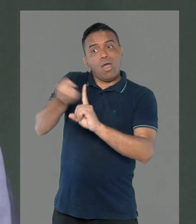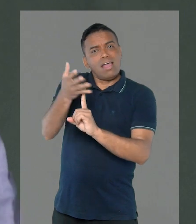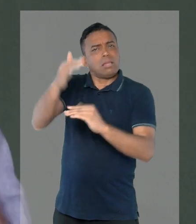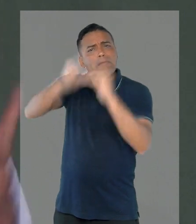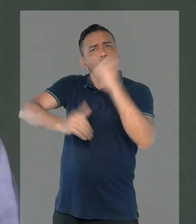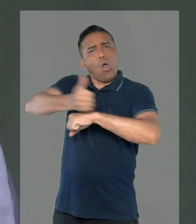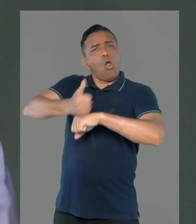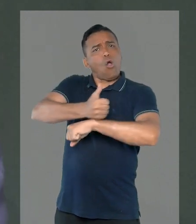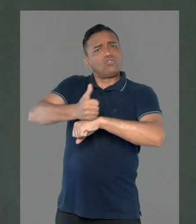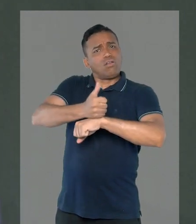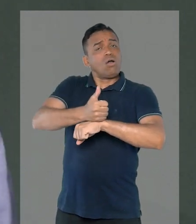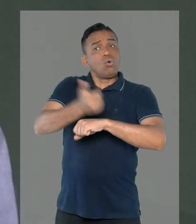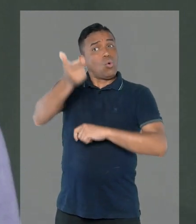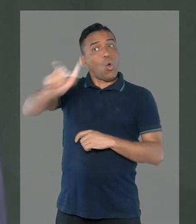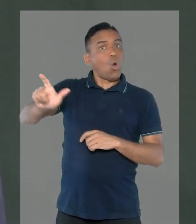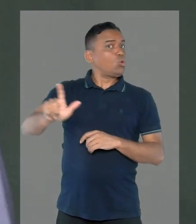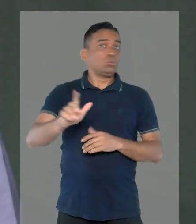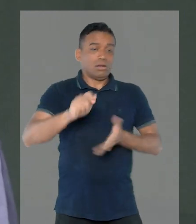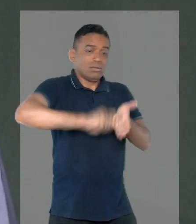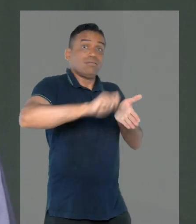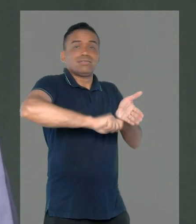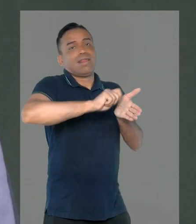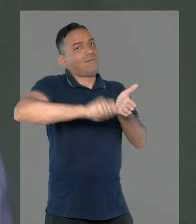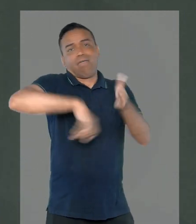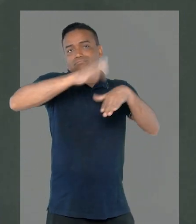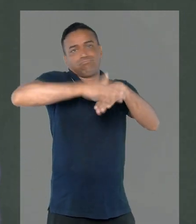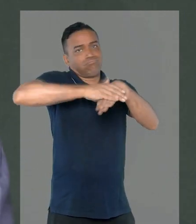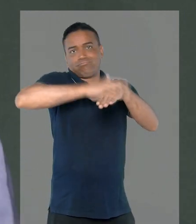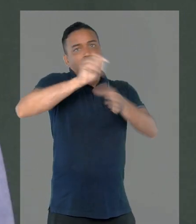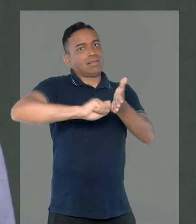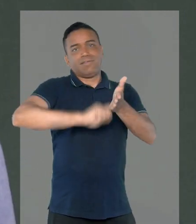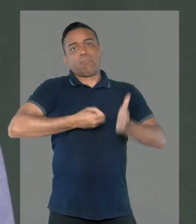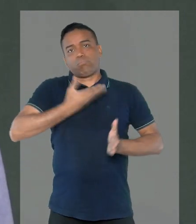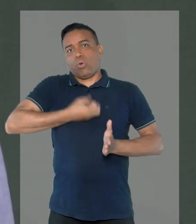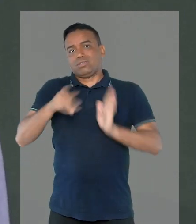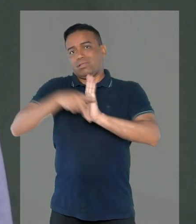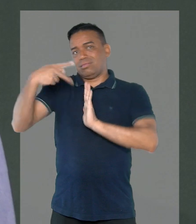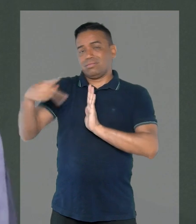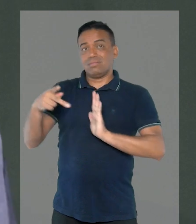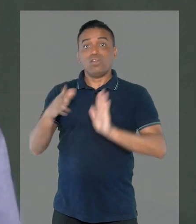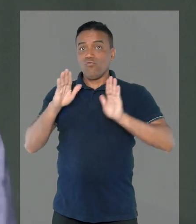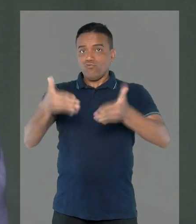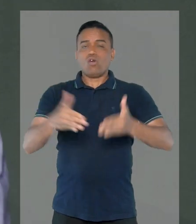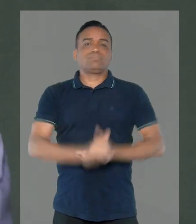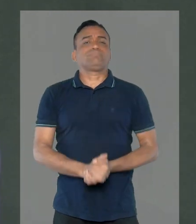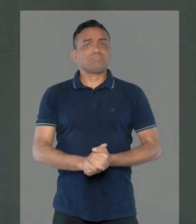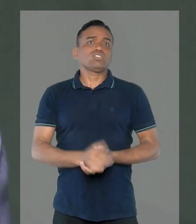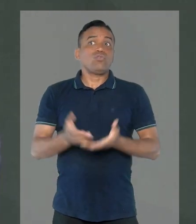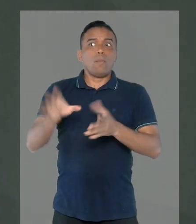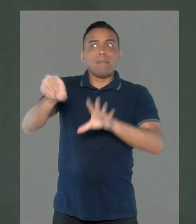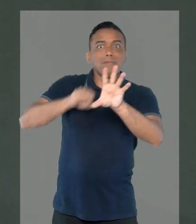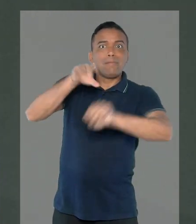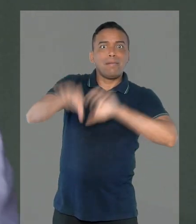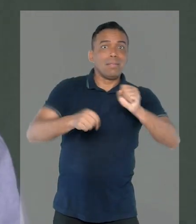profissional e todo o resto era para ele fazer a poesia dele. Assim. Esse era o foco. Né? Então, eu fui colecionando esses